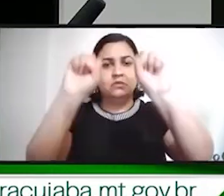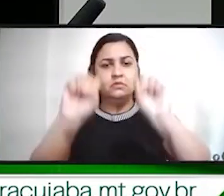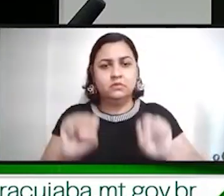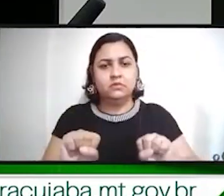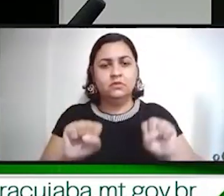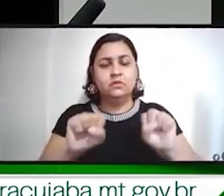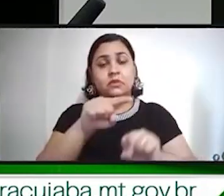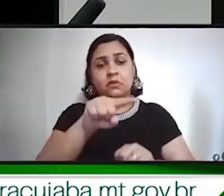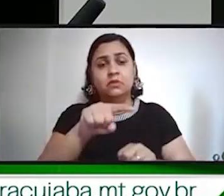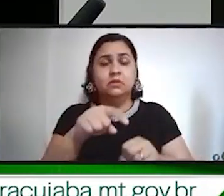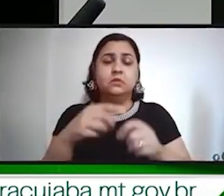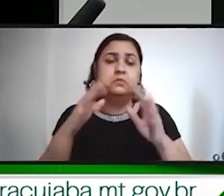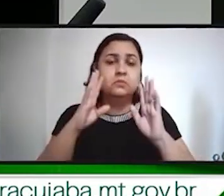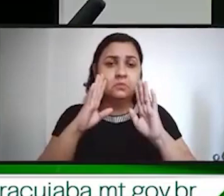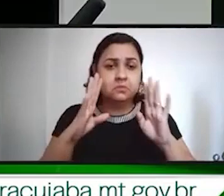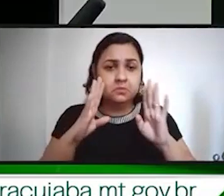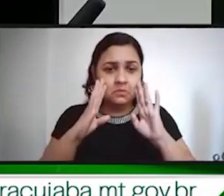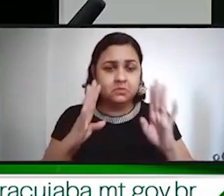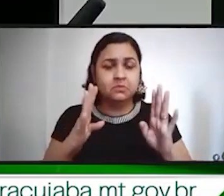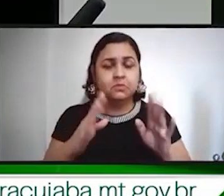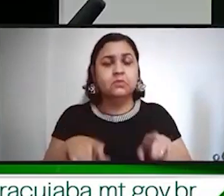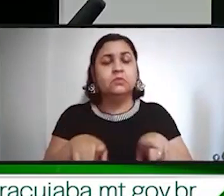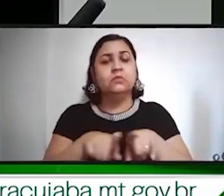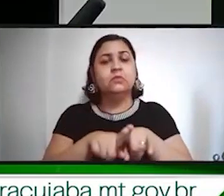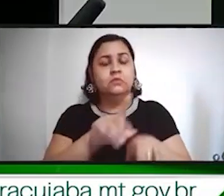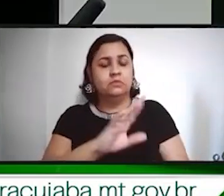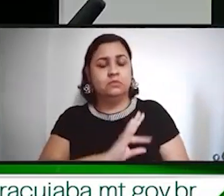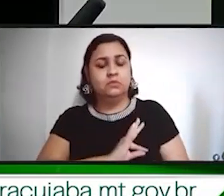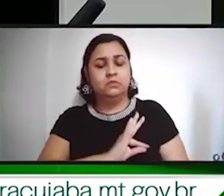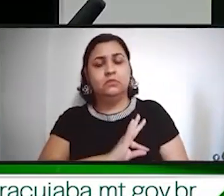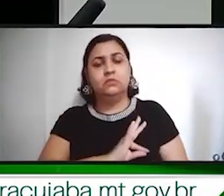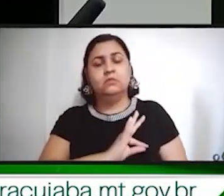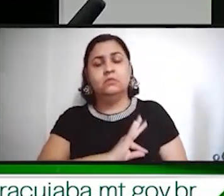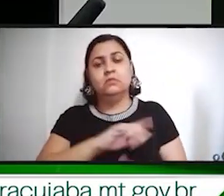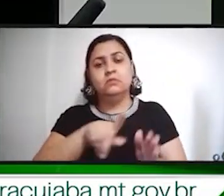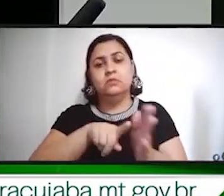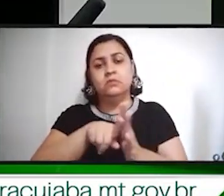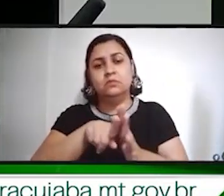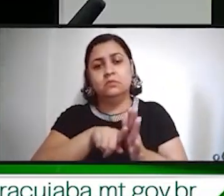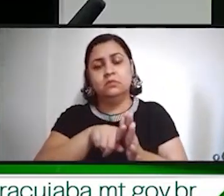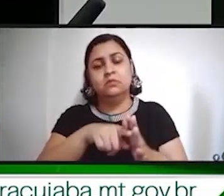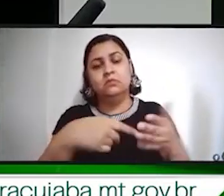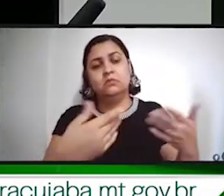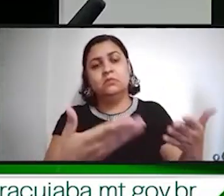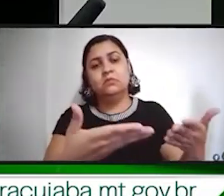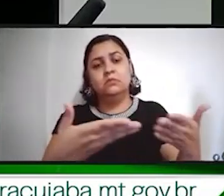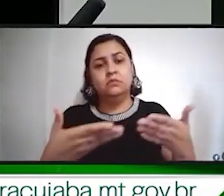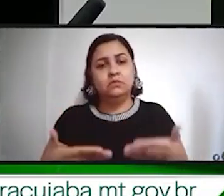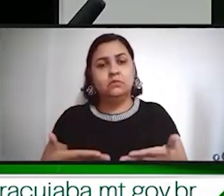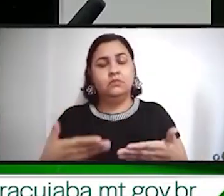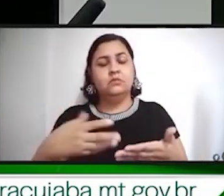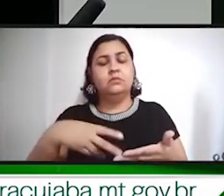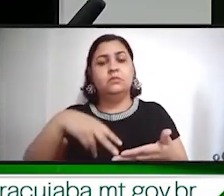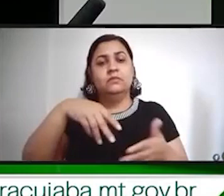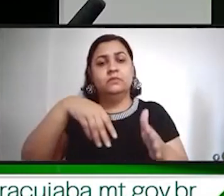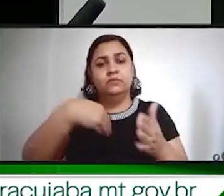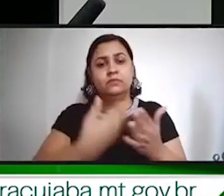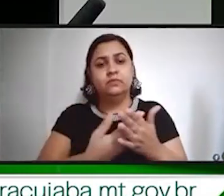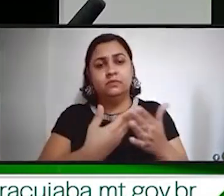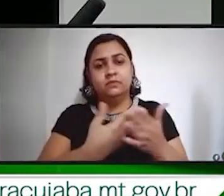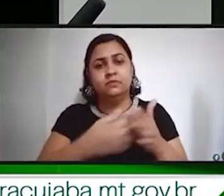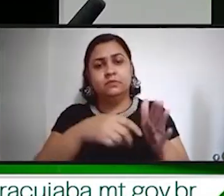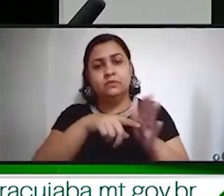E assim nós poderemos dar o amplo direito de defesa, mas não ficarmos como uma casa legislativa